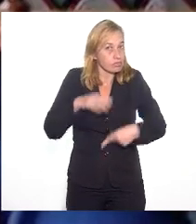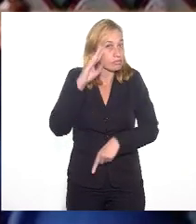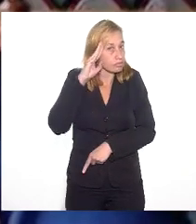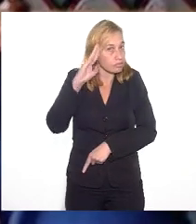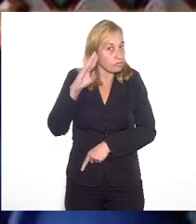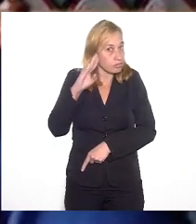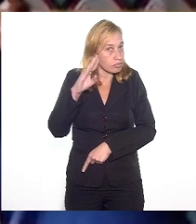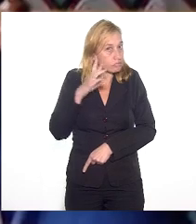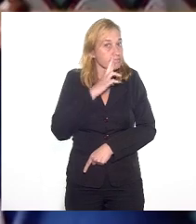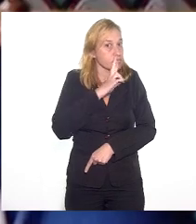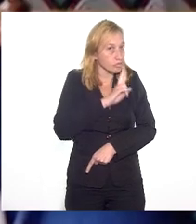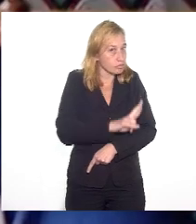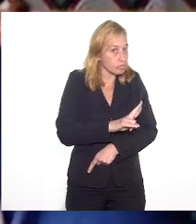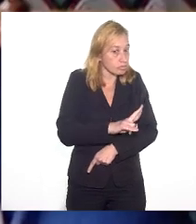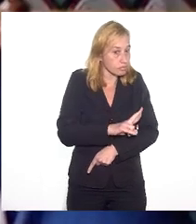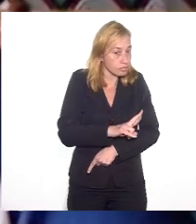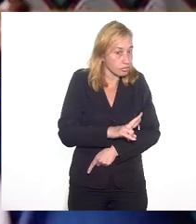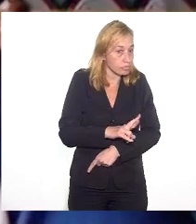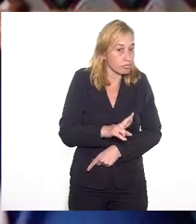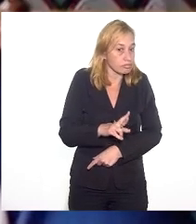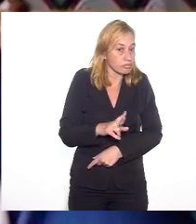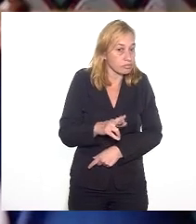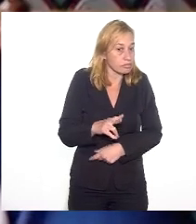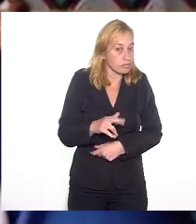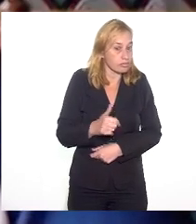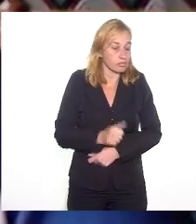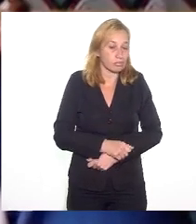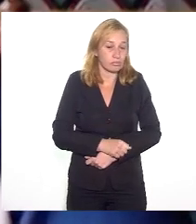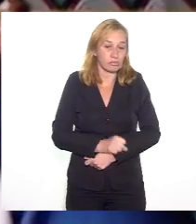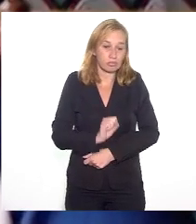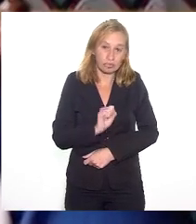na resposta, que deveria ter sido,